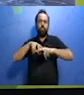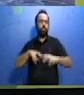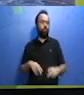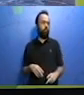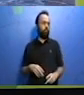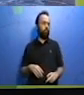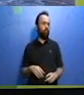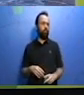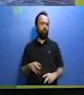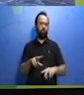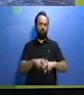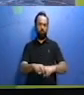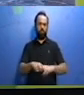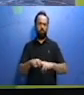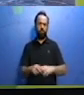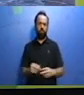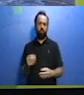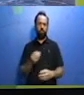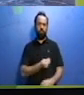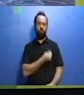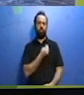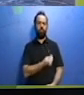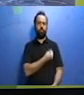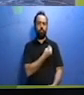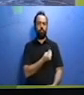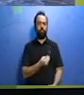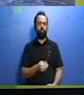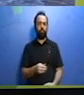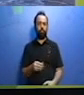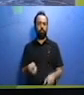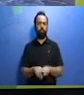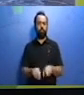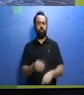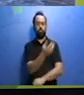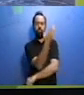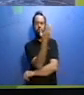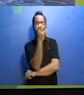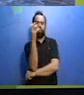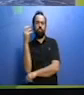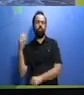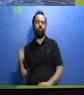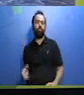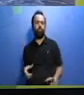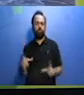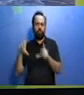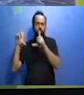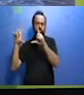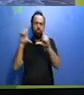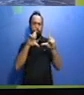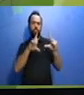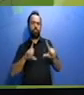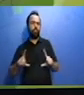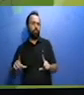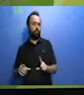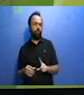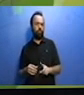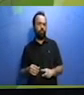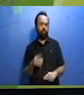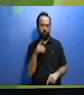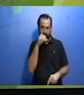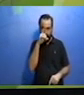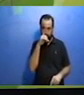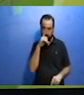Consequências ao meio ambiente e aos seres vivos. Aqui nós temos algumas imagens, que são bem